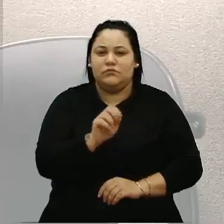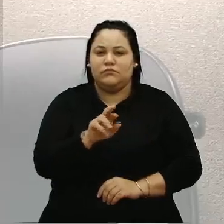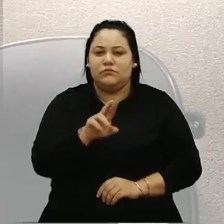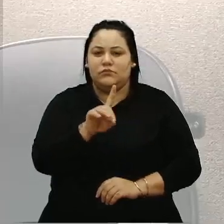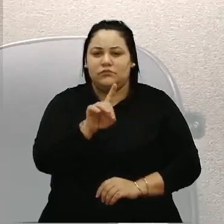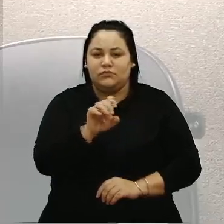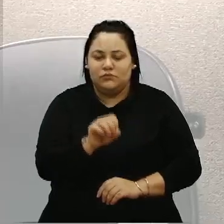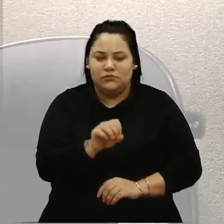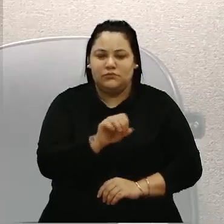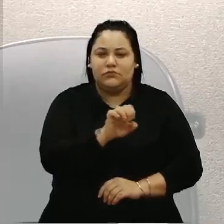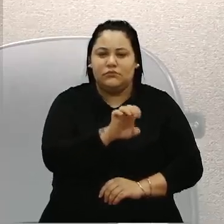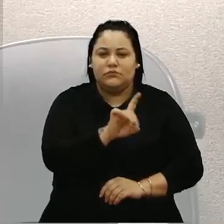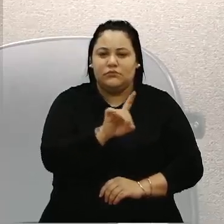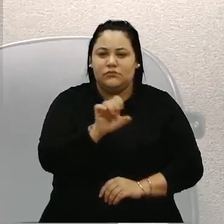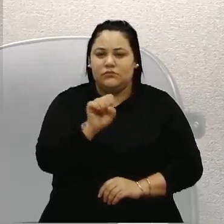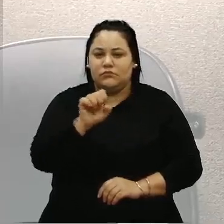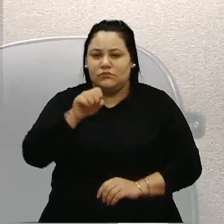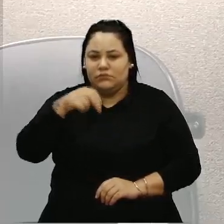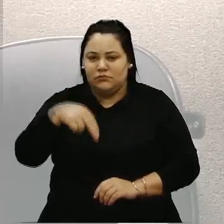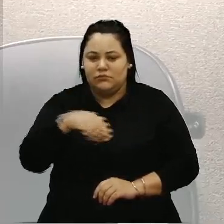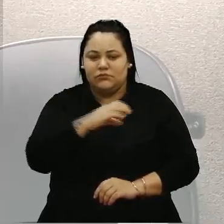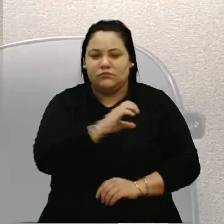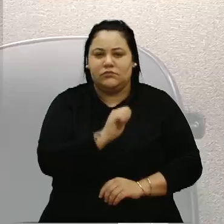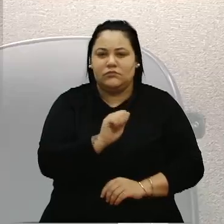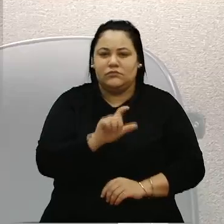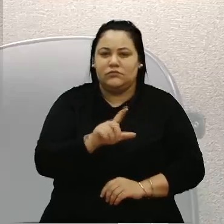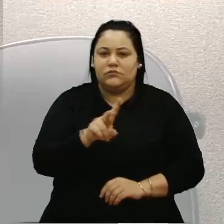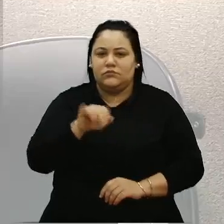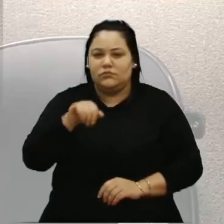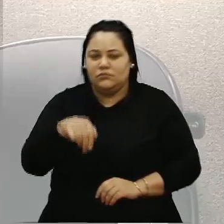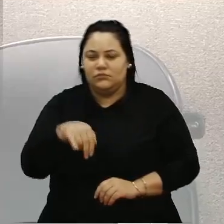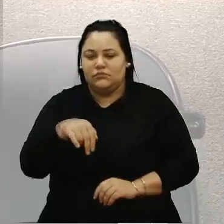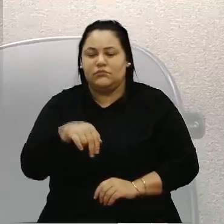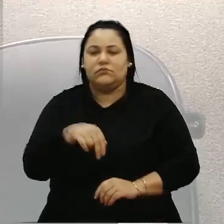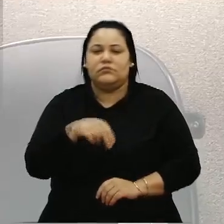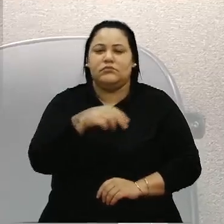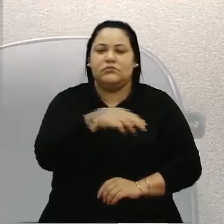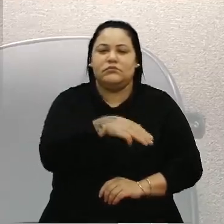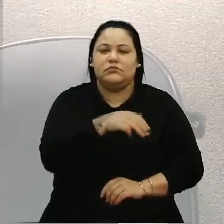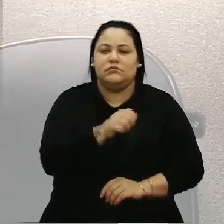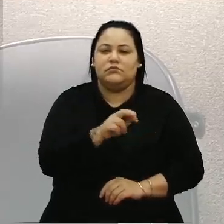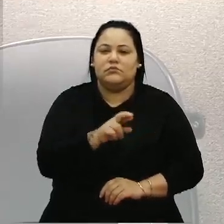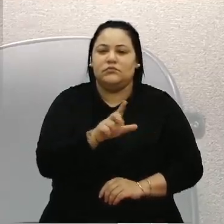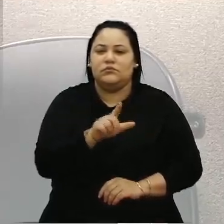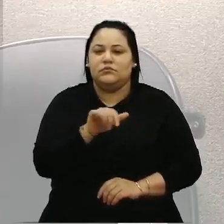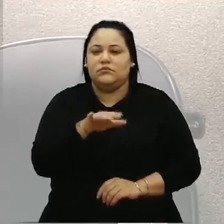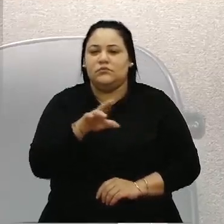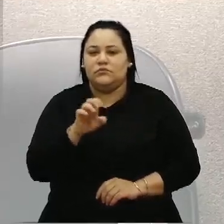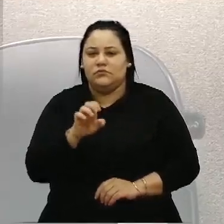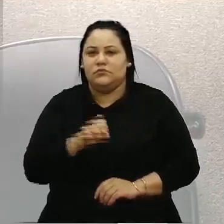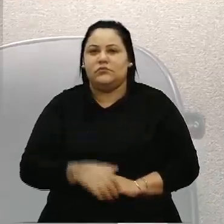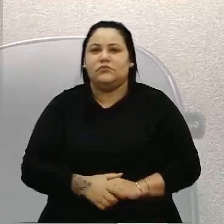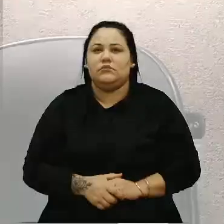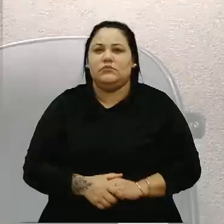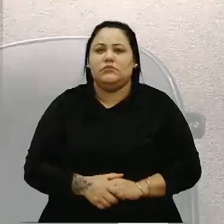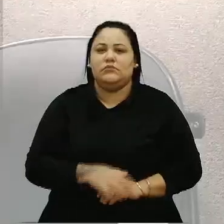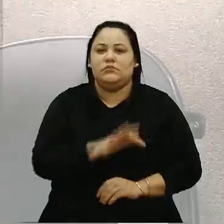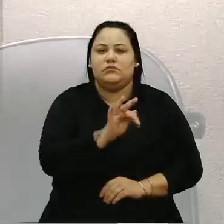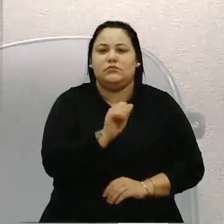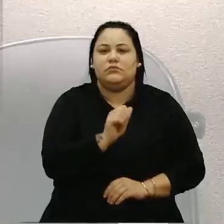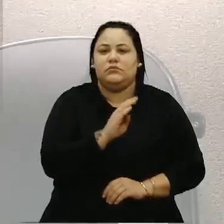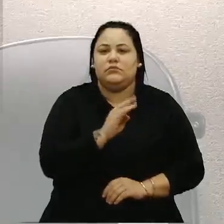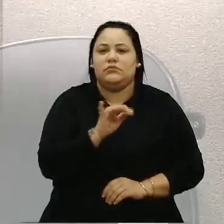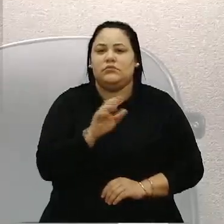Edson Lemos, Calvin Kaller e Marlene Bedin. E a senhora Fabiana de Lucena